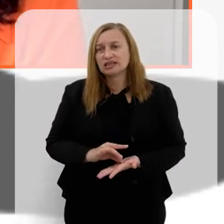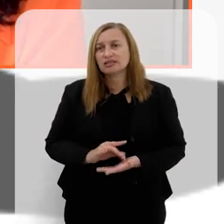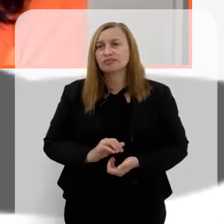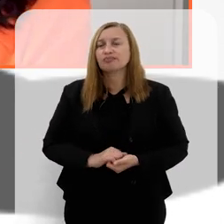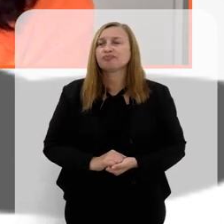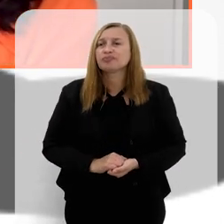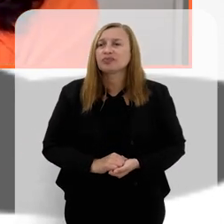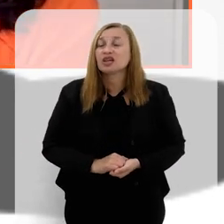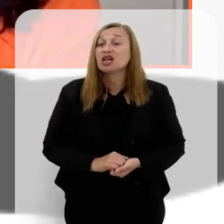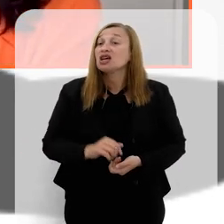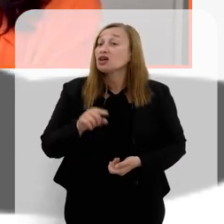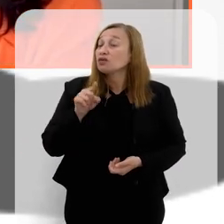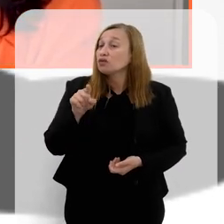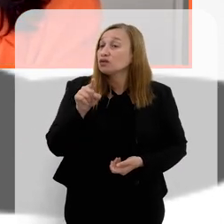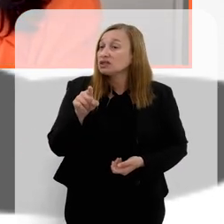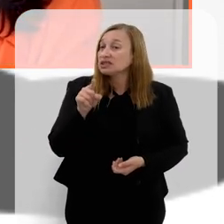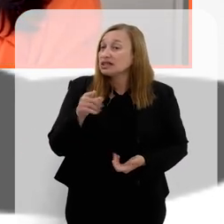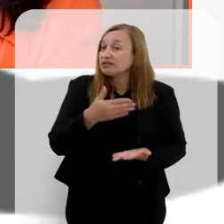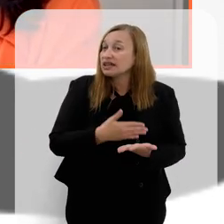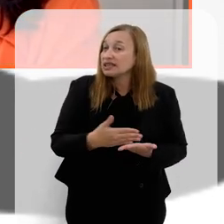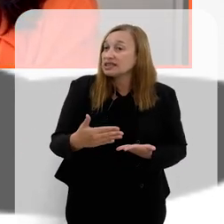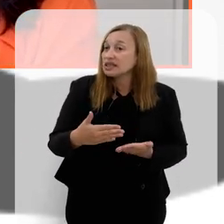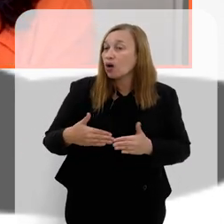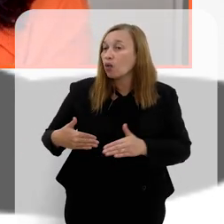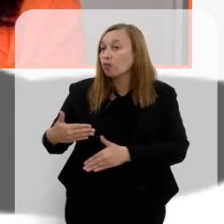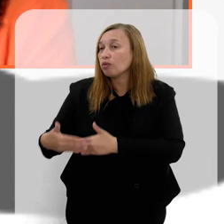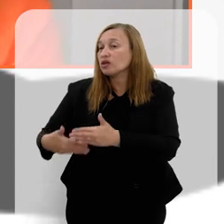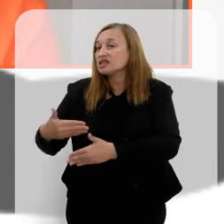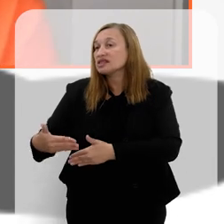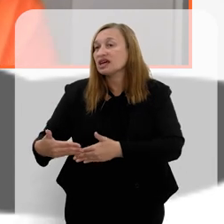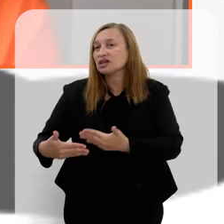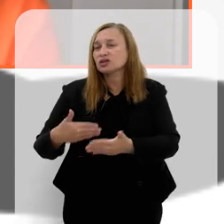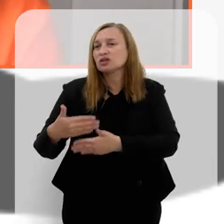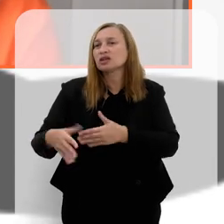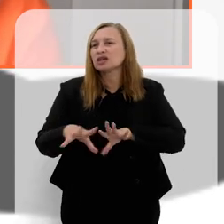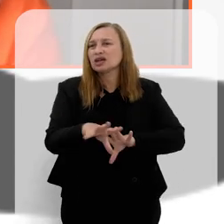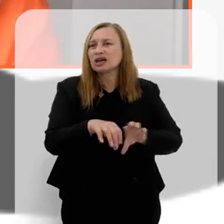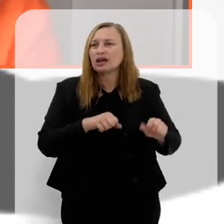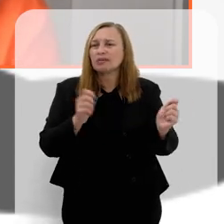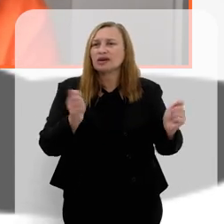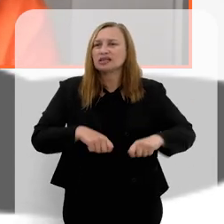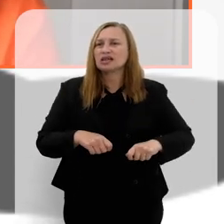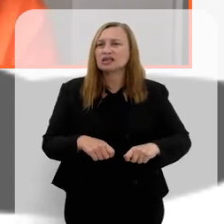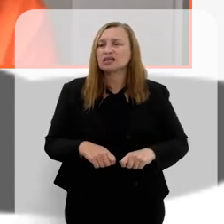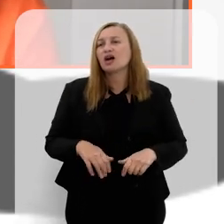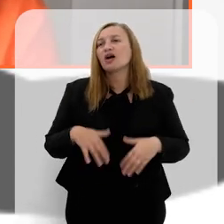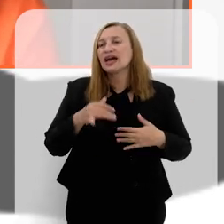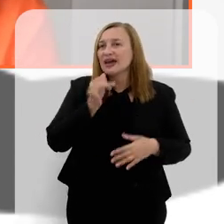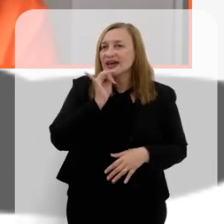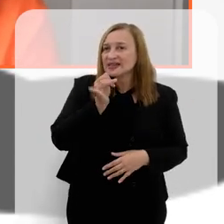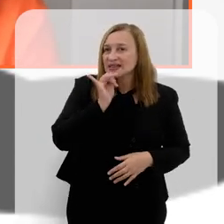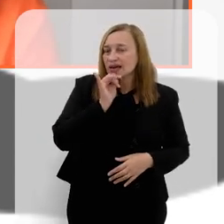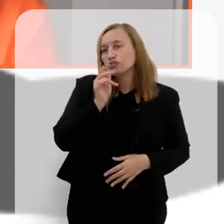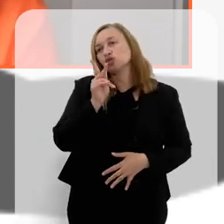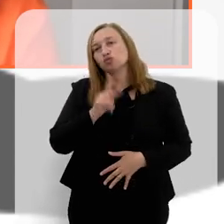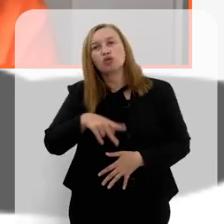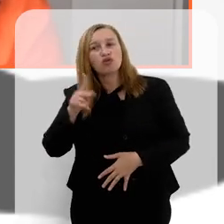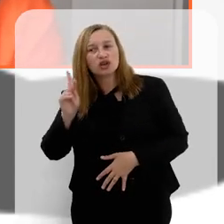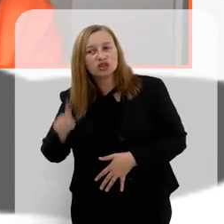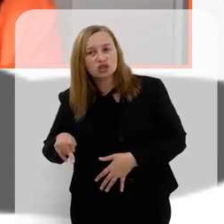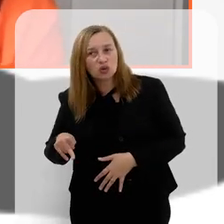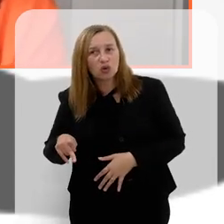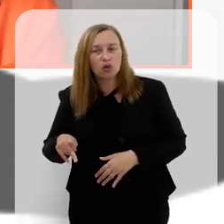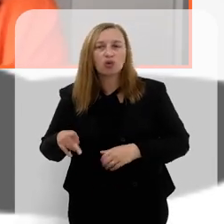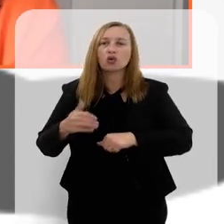verdade. E você vai começar num processo de capacitação, por exemplo, os animadores que estão animados,